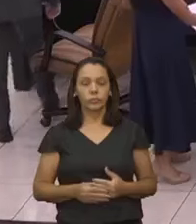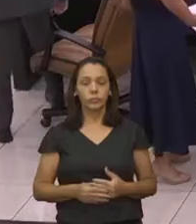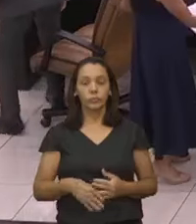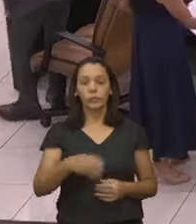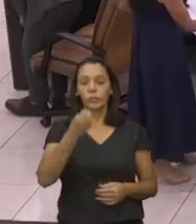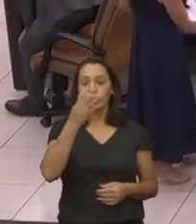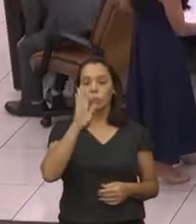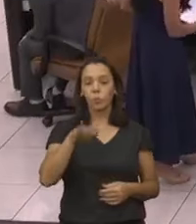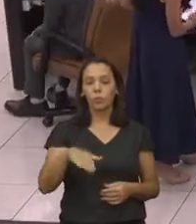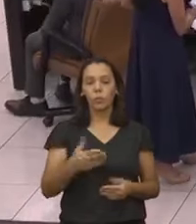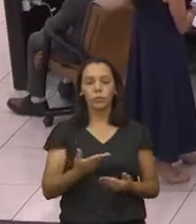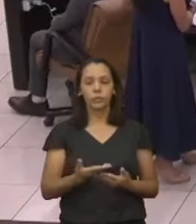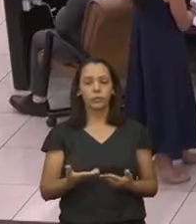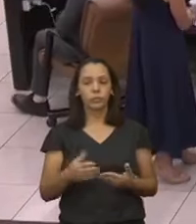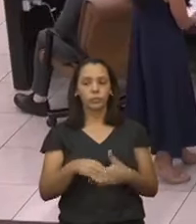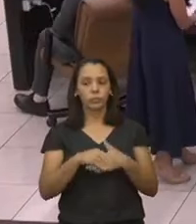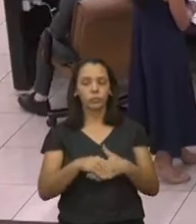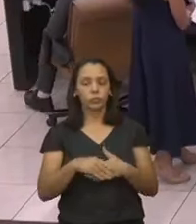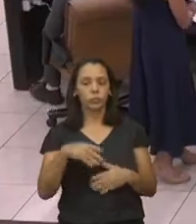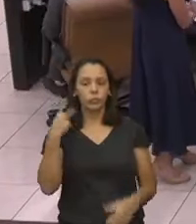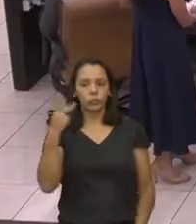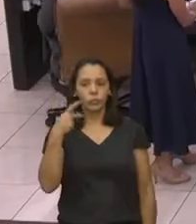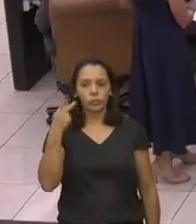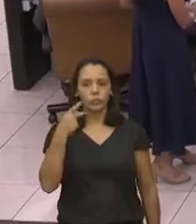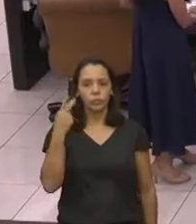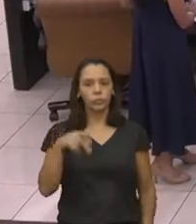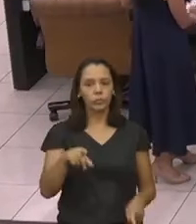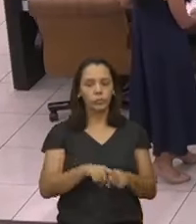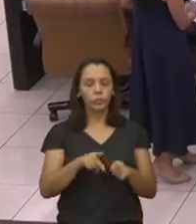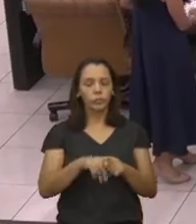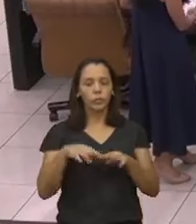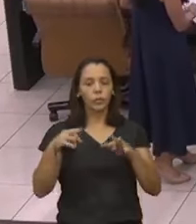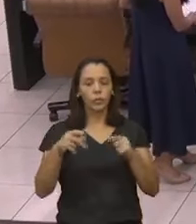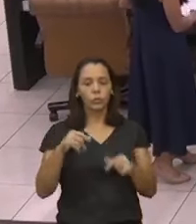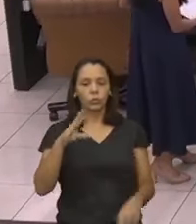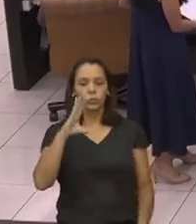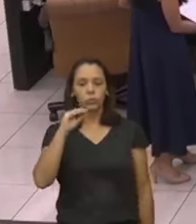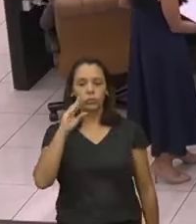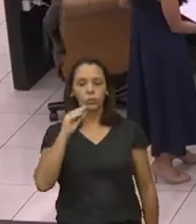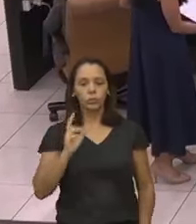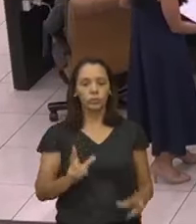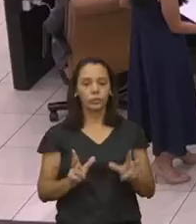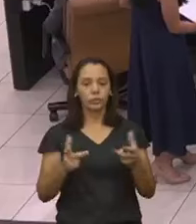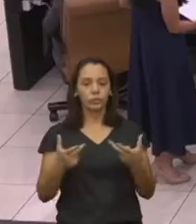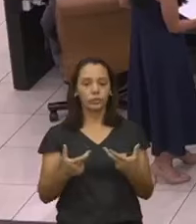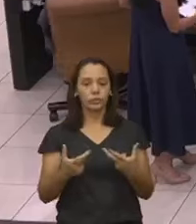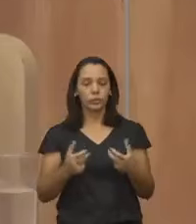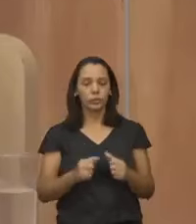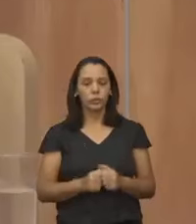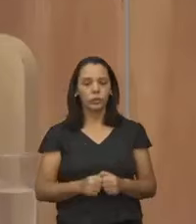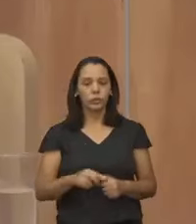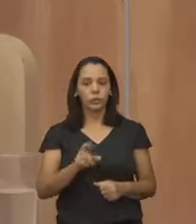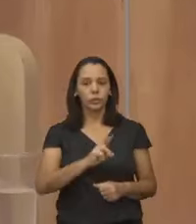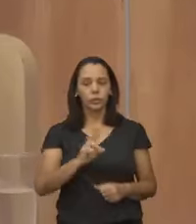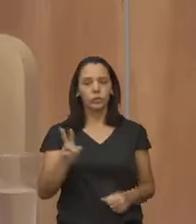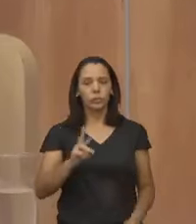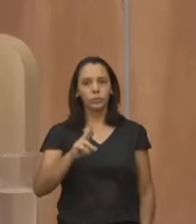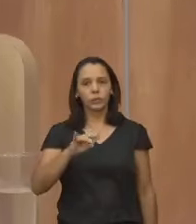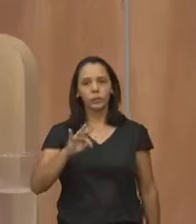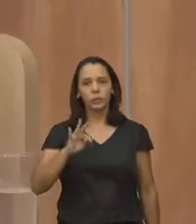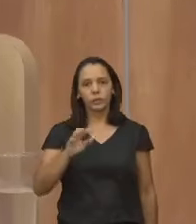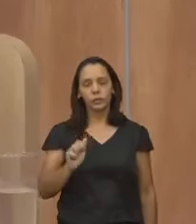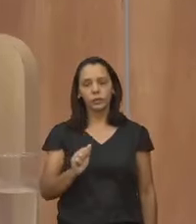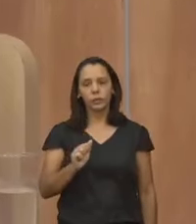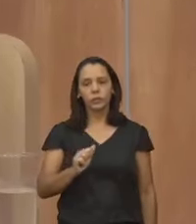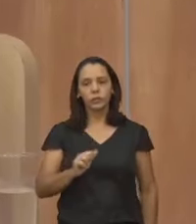Boa tarde, quero cumprimentar aqui os nobres pares, quero cumprimentar todos os funcionários aqui da casa, em nome da Rita,